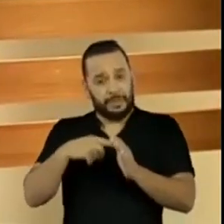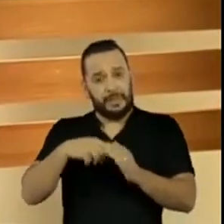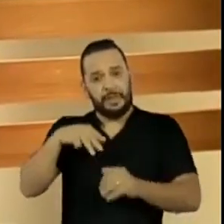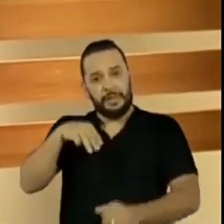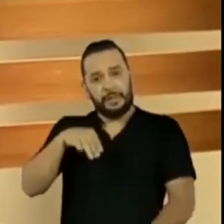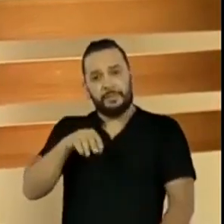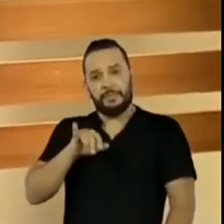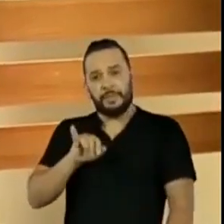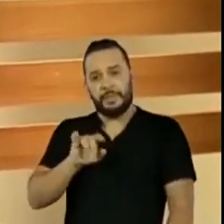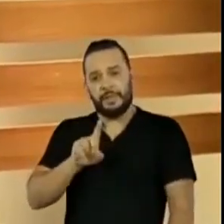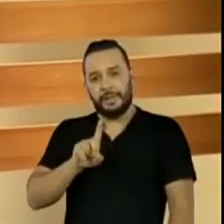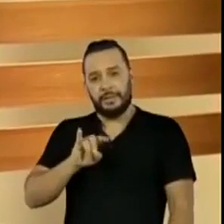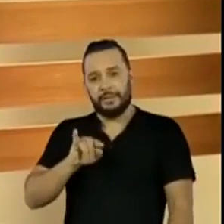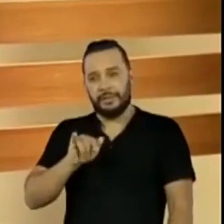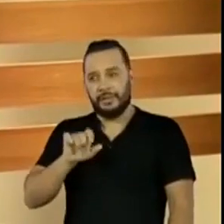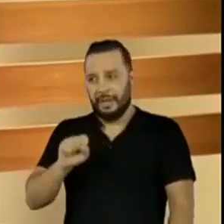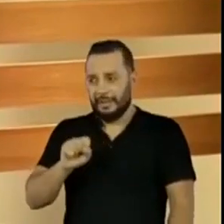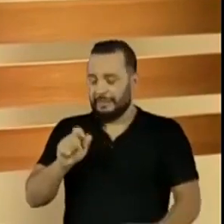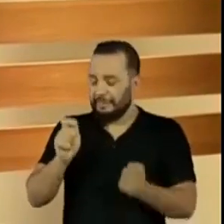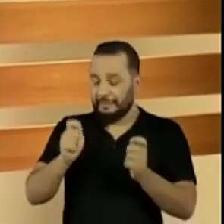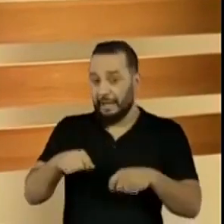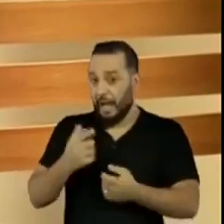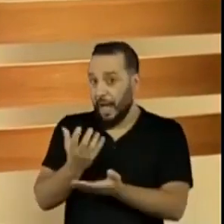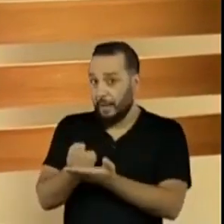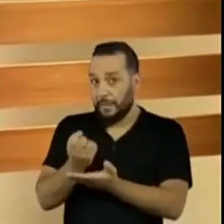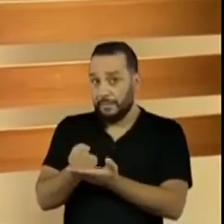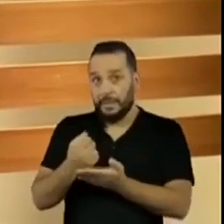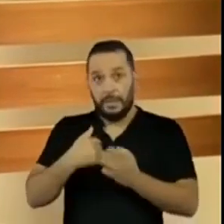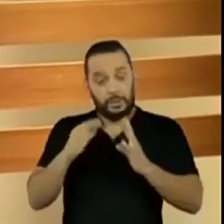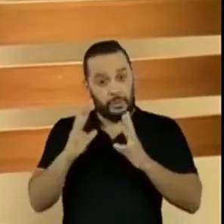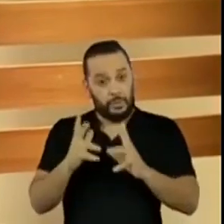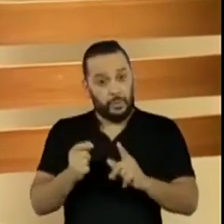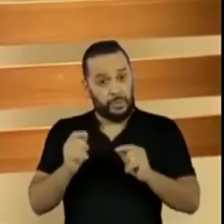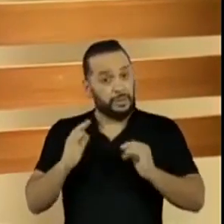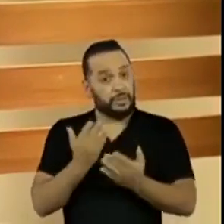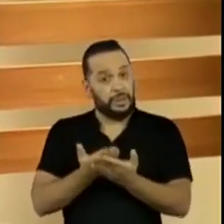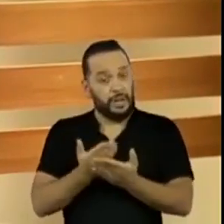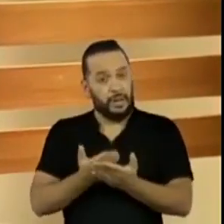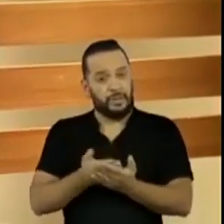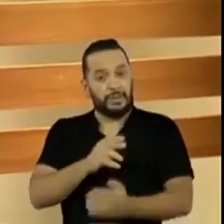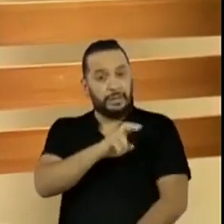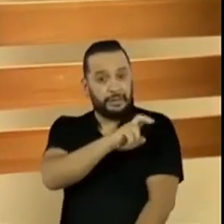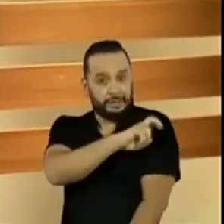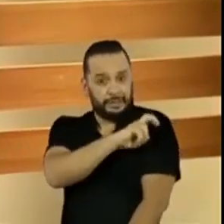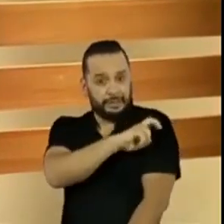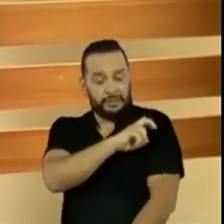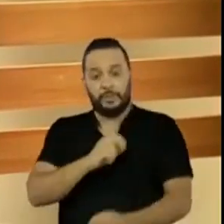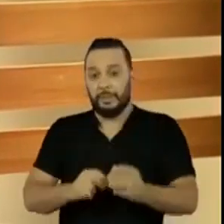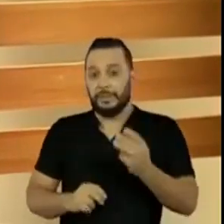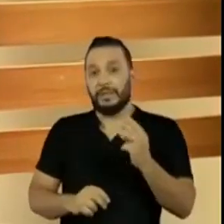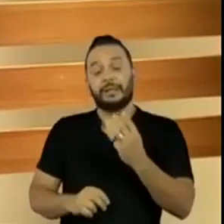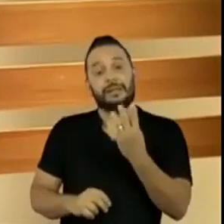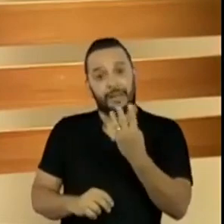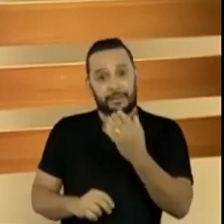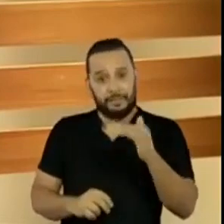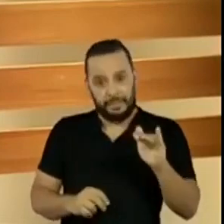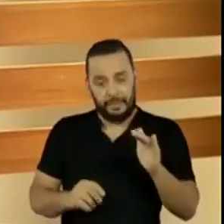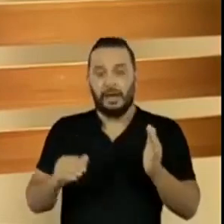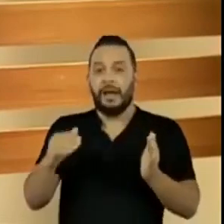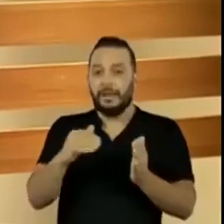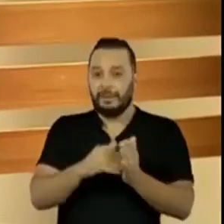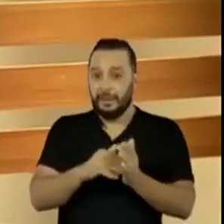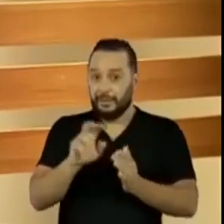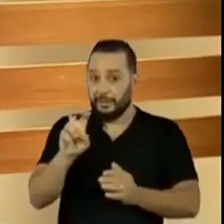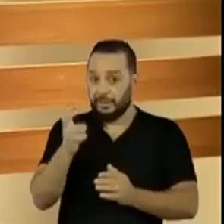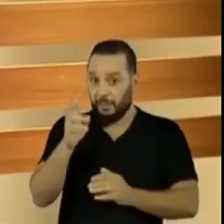as aulas. Elas acontecem para os quintos anos a partir das 15h30 até às 17h todos